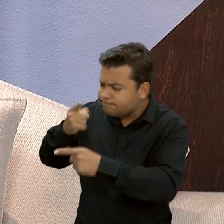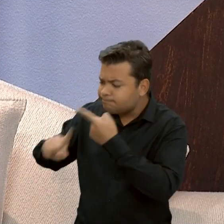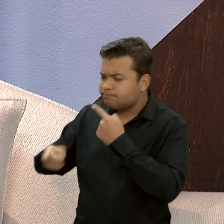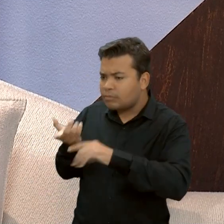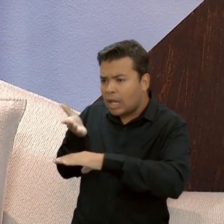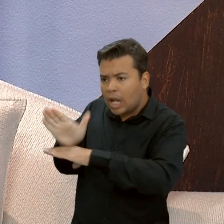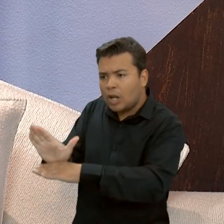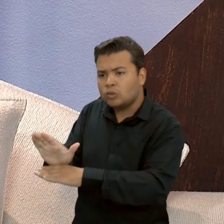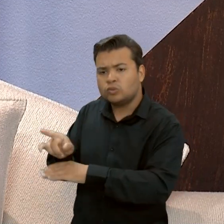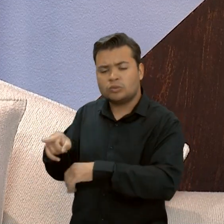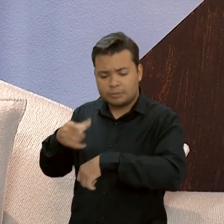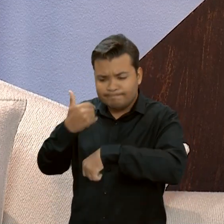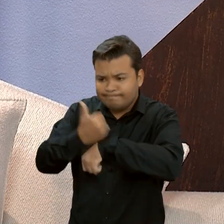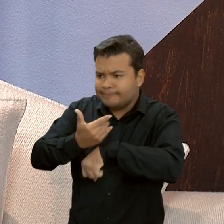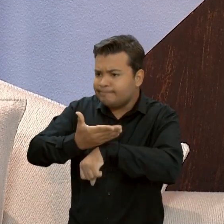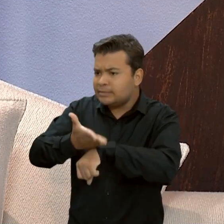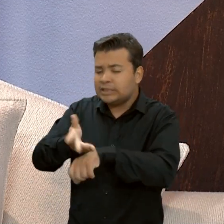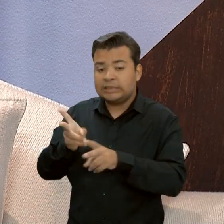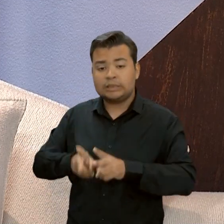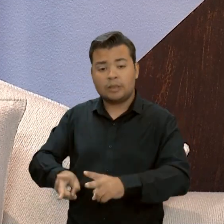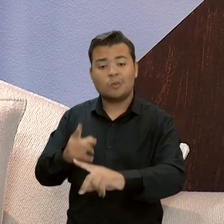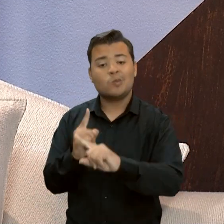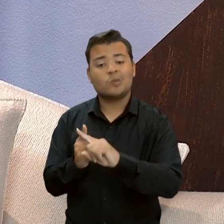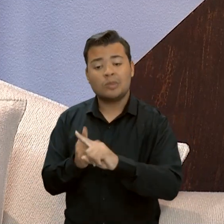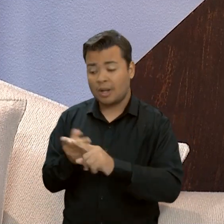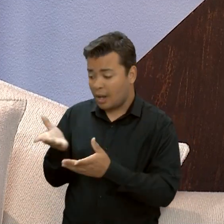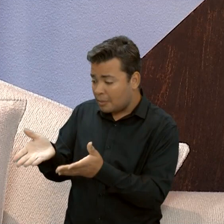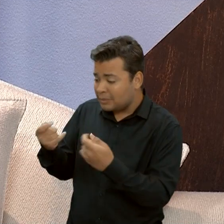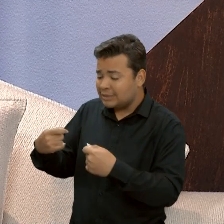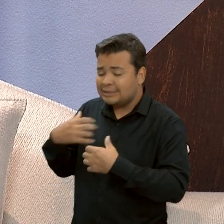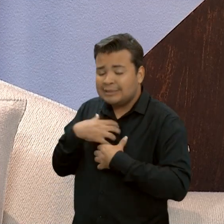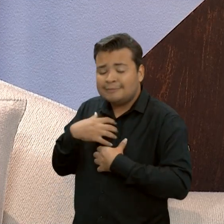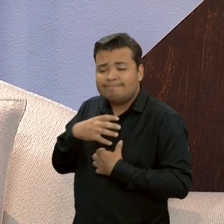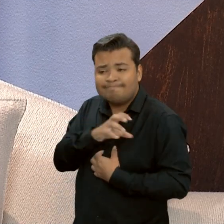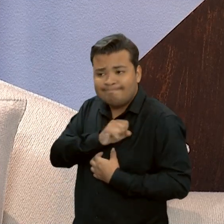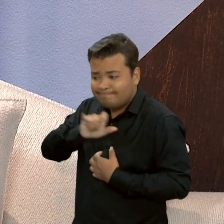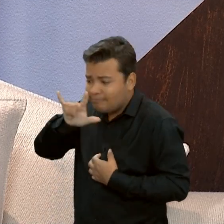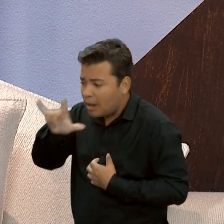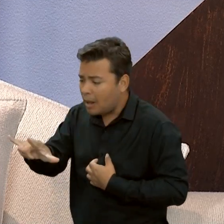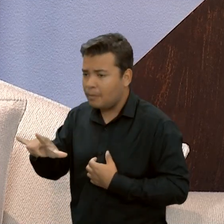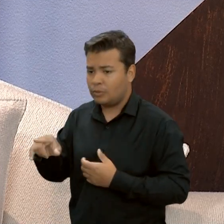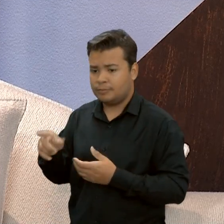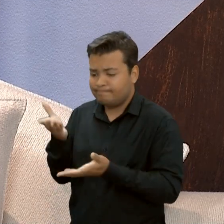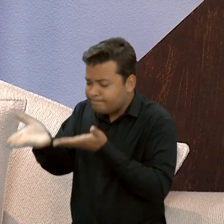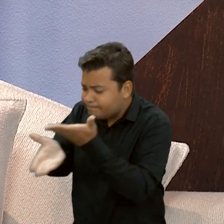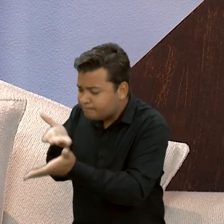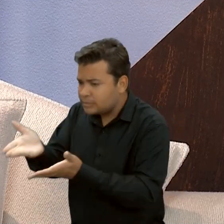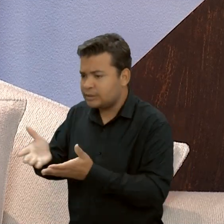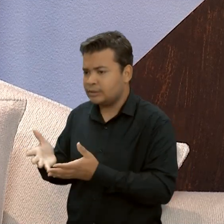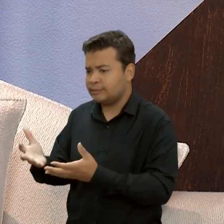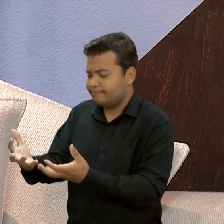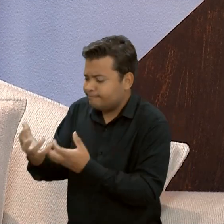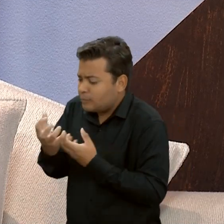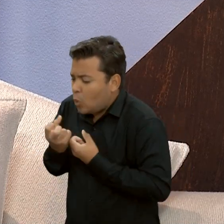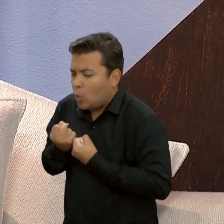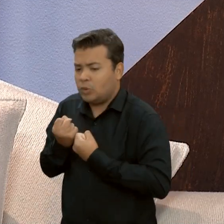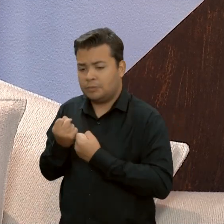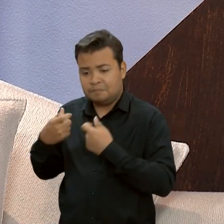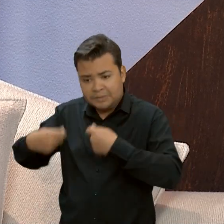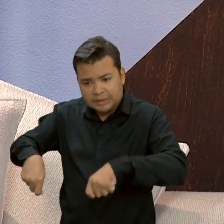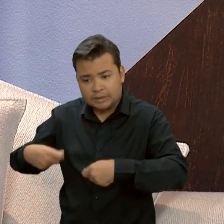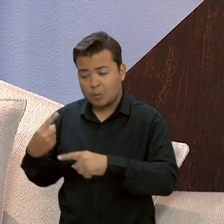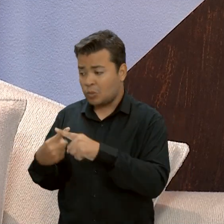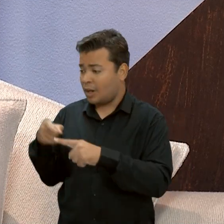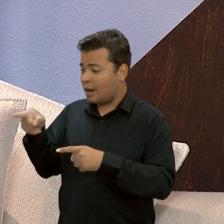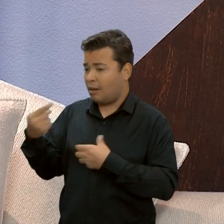estejamos com ela, para que ela se sinta amada, protegida, acolhida, respeitada, né, em sua singularidade.